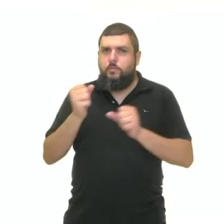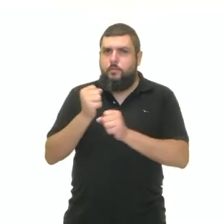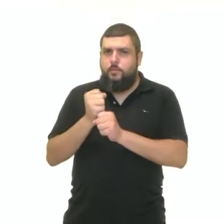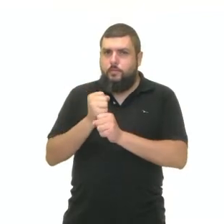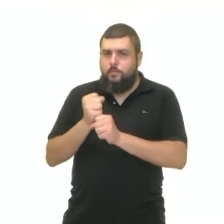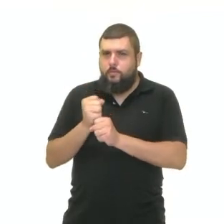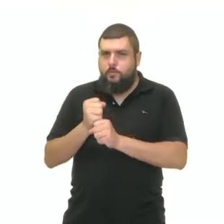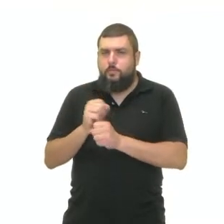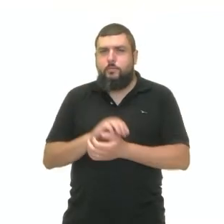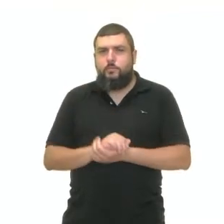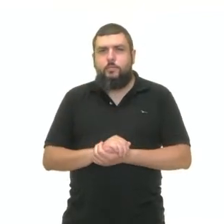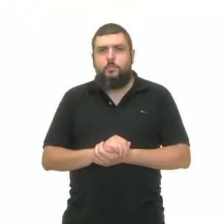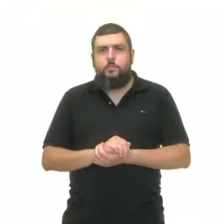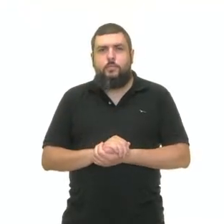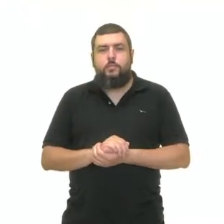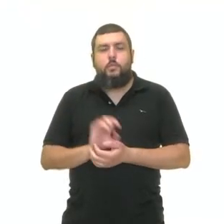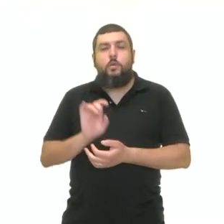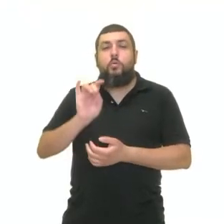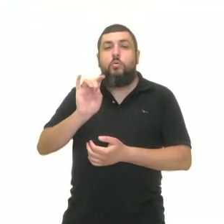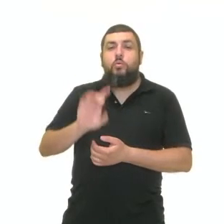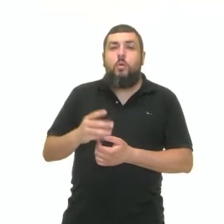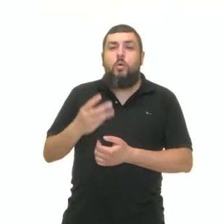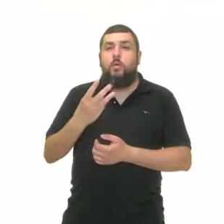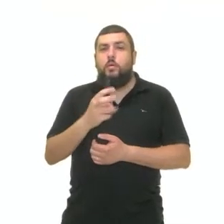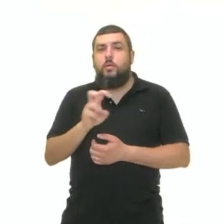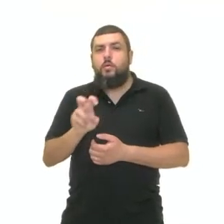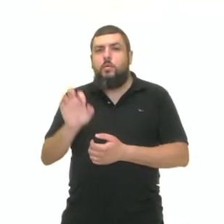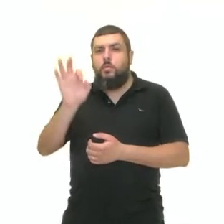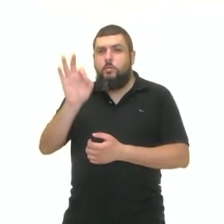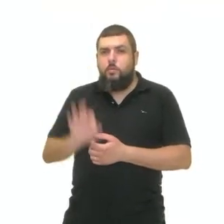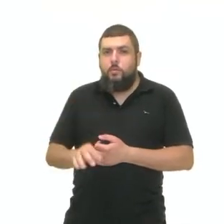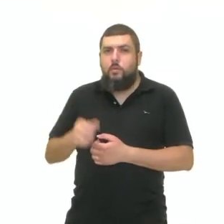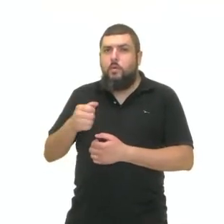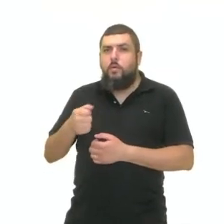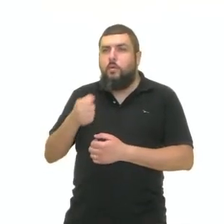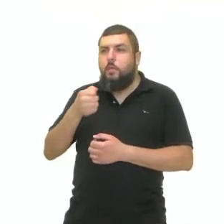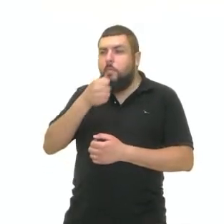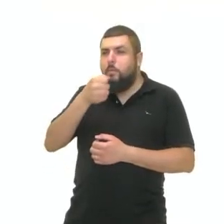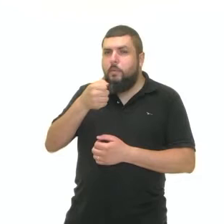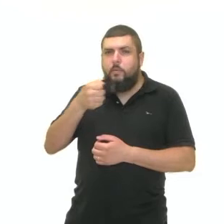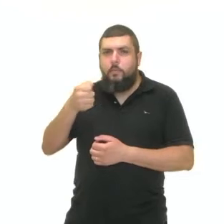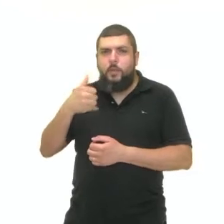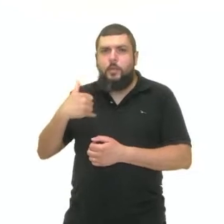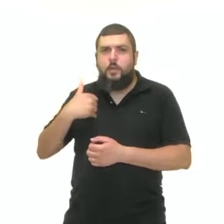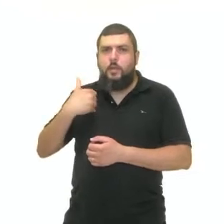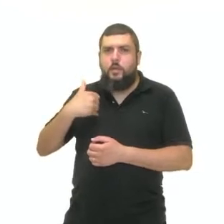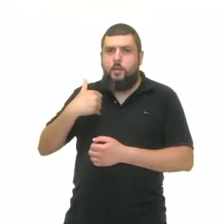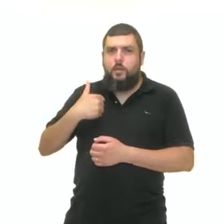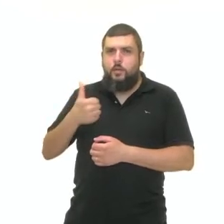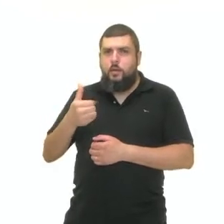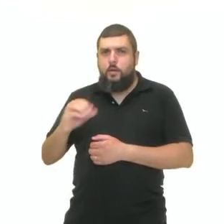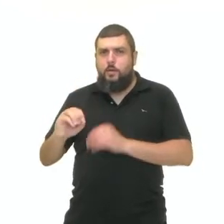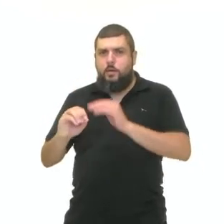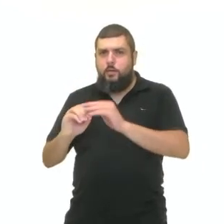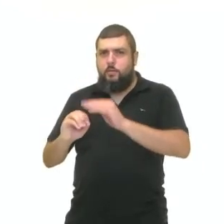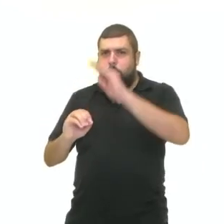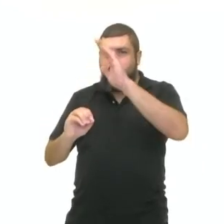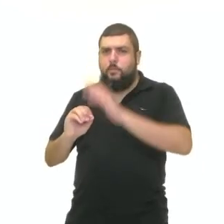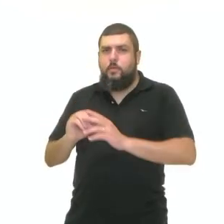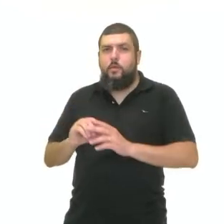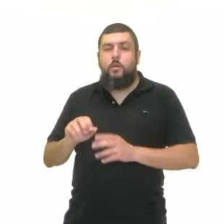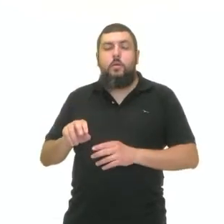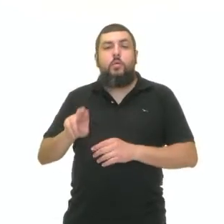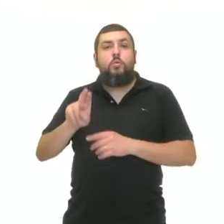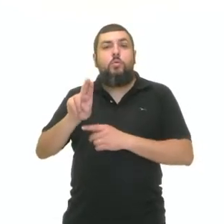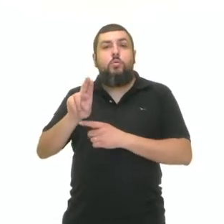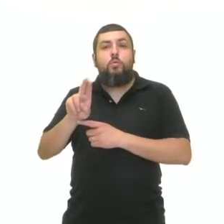tá? Apenas 35% dos entrevistados que apresentavam idade igual ou superior a 10 anos nunca